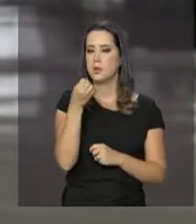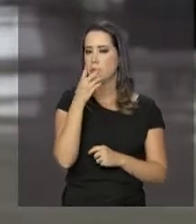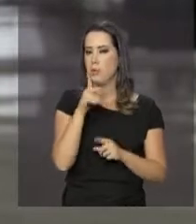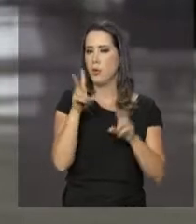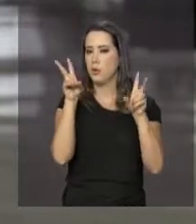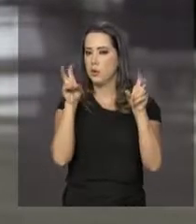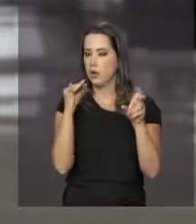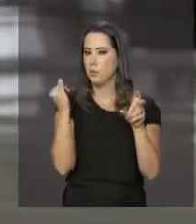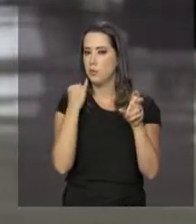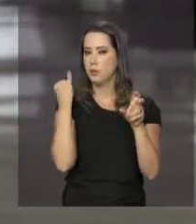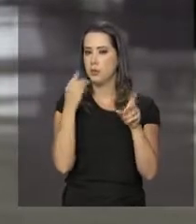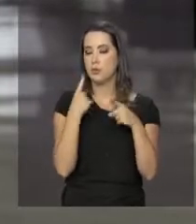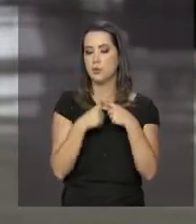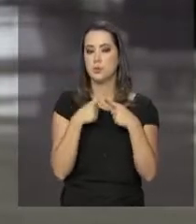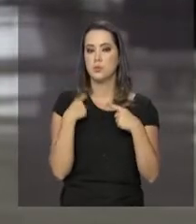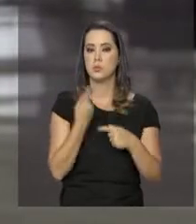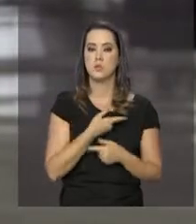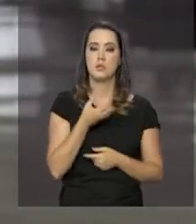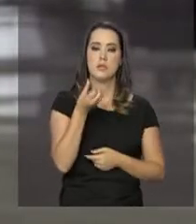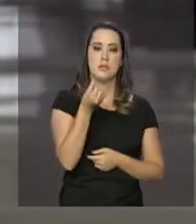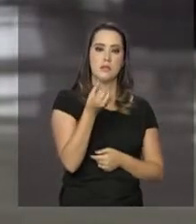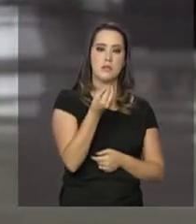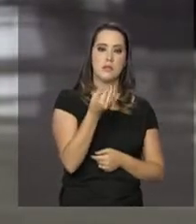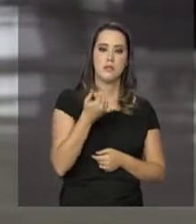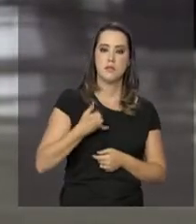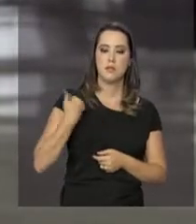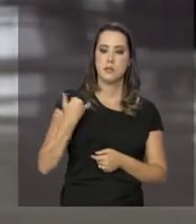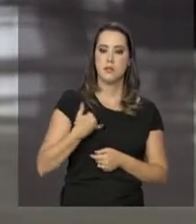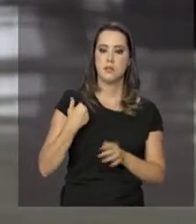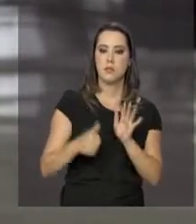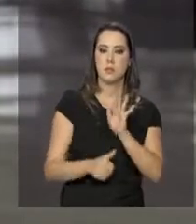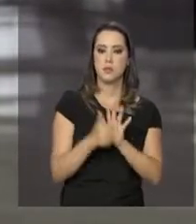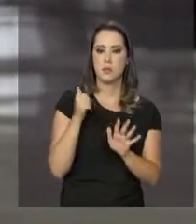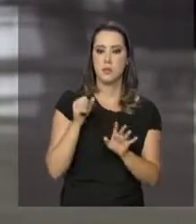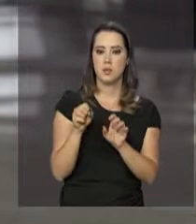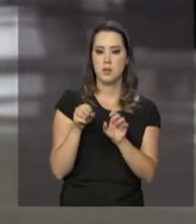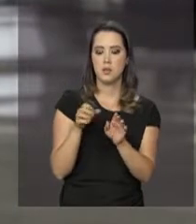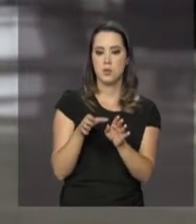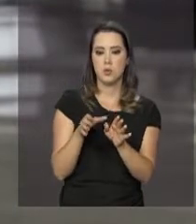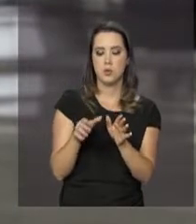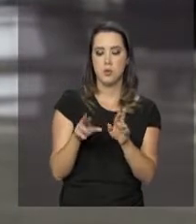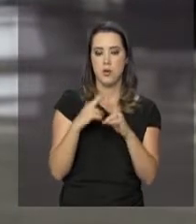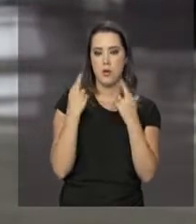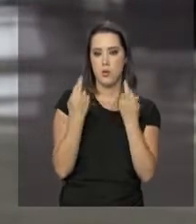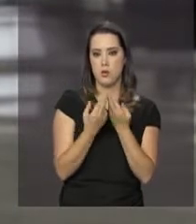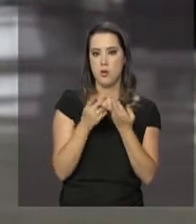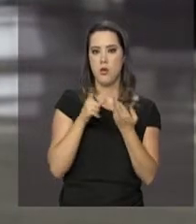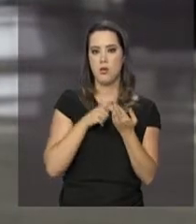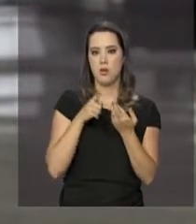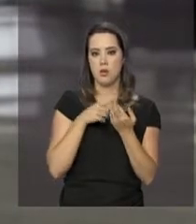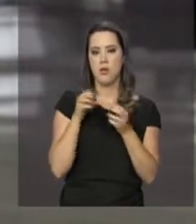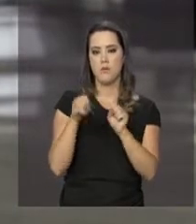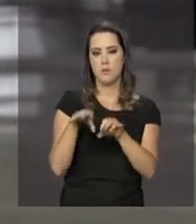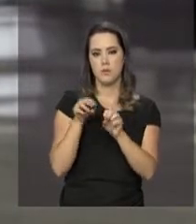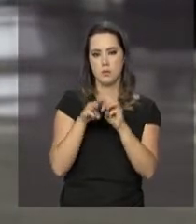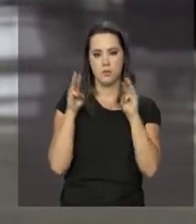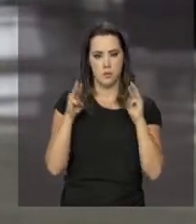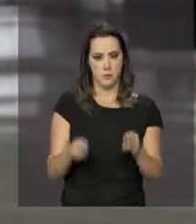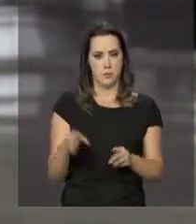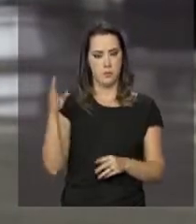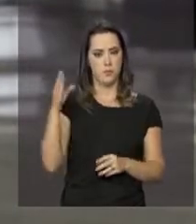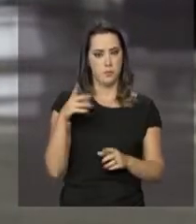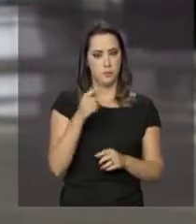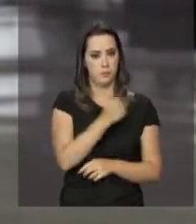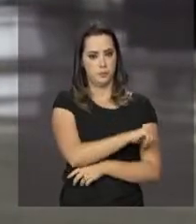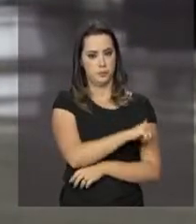esse ano a gente faz 60 anos da primeira mesa de educação da primeira mesa que vai discutir a educação em museus no rio de janeiro e